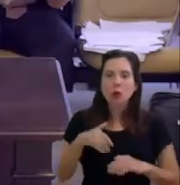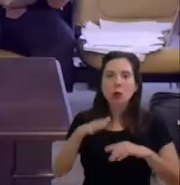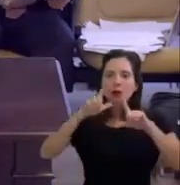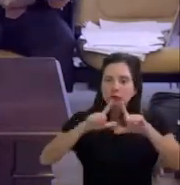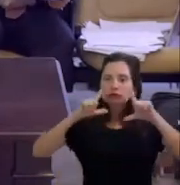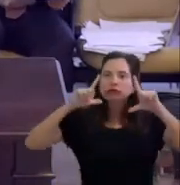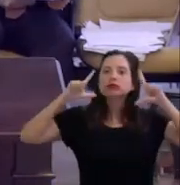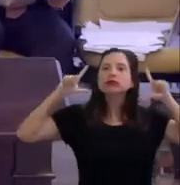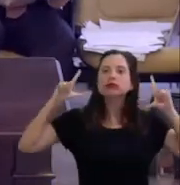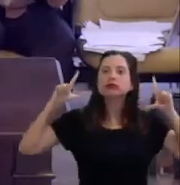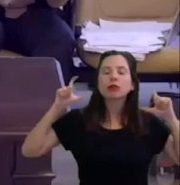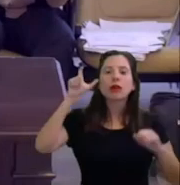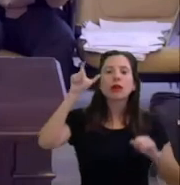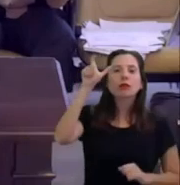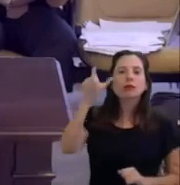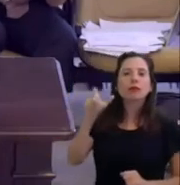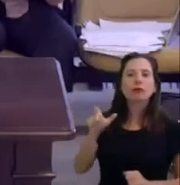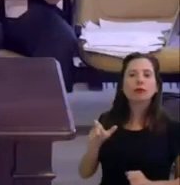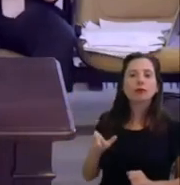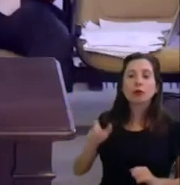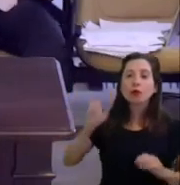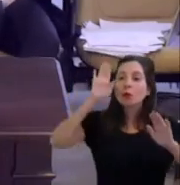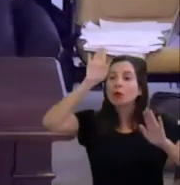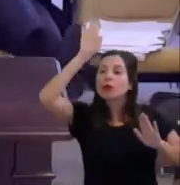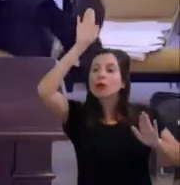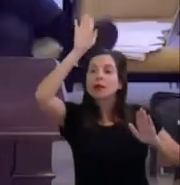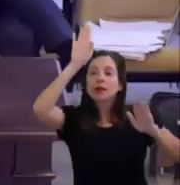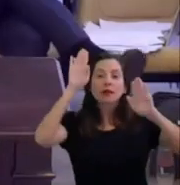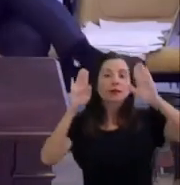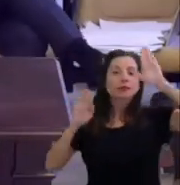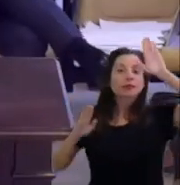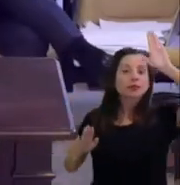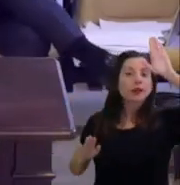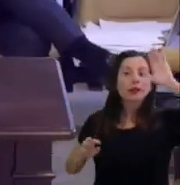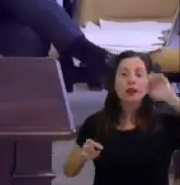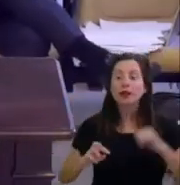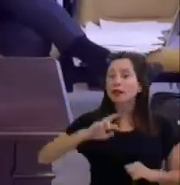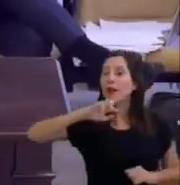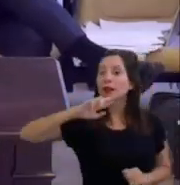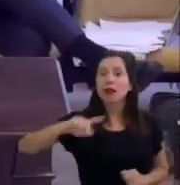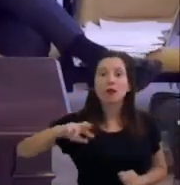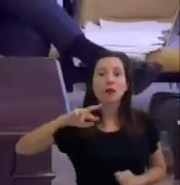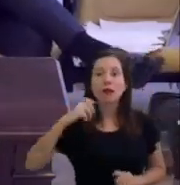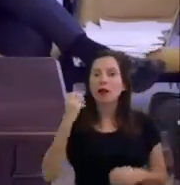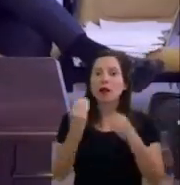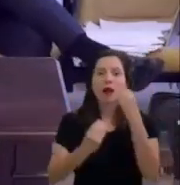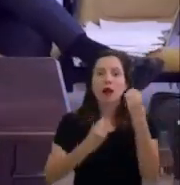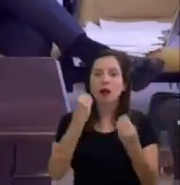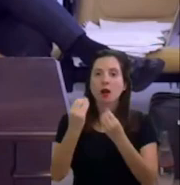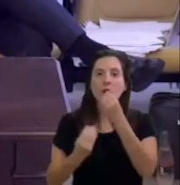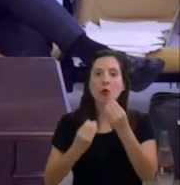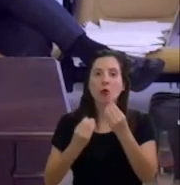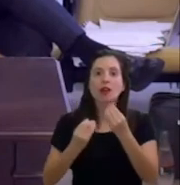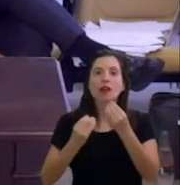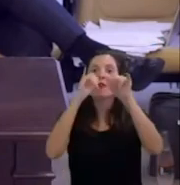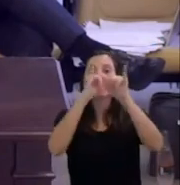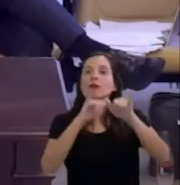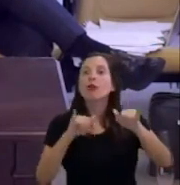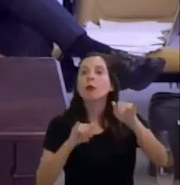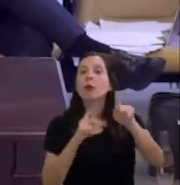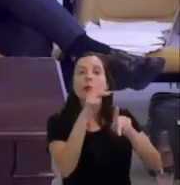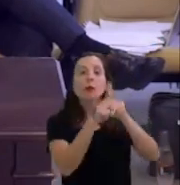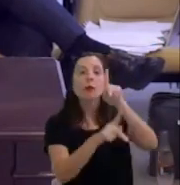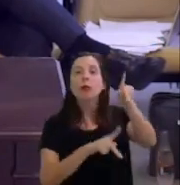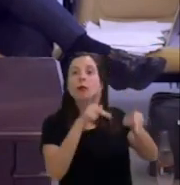A figura novel dele como candidato não era algo que era passado para a população dessa maneira,